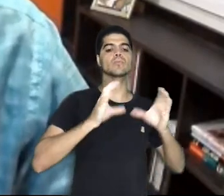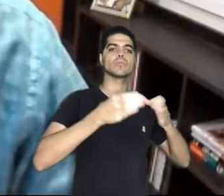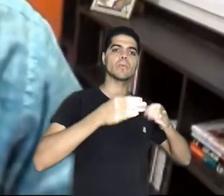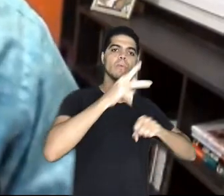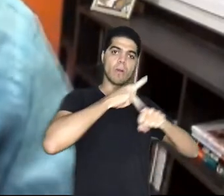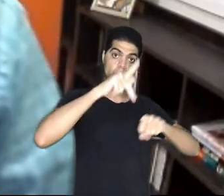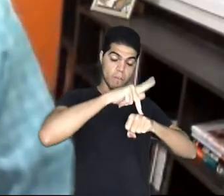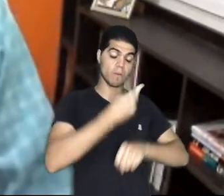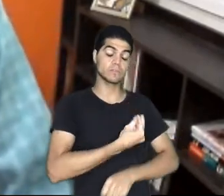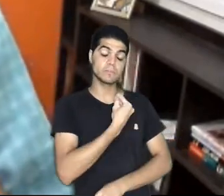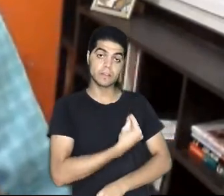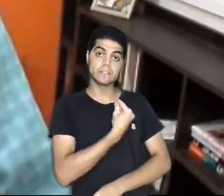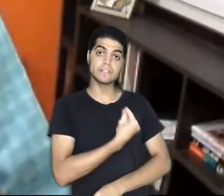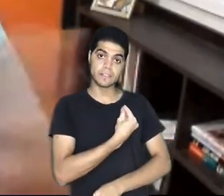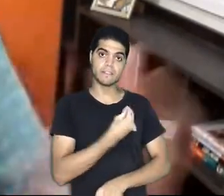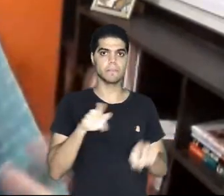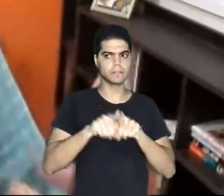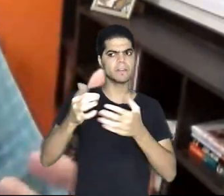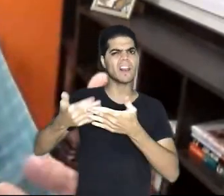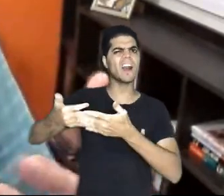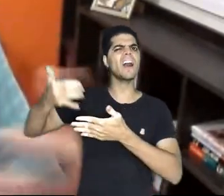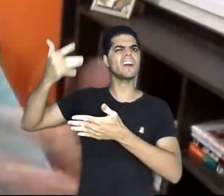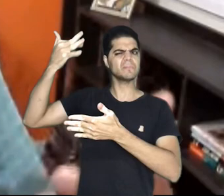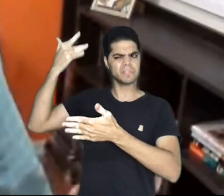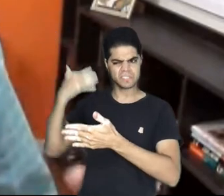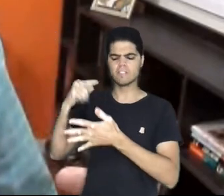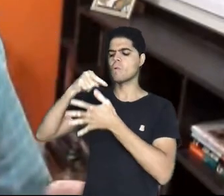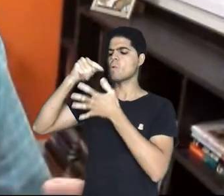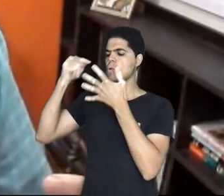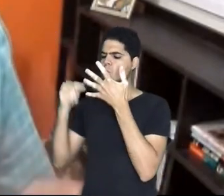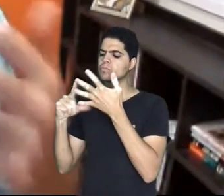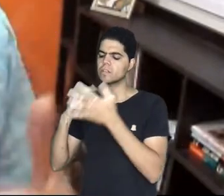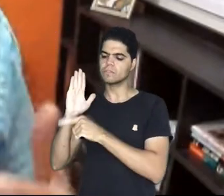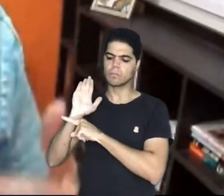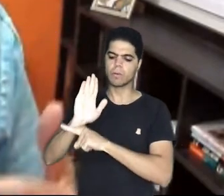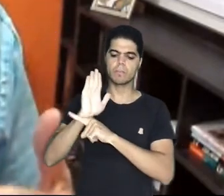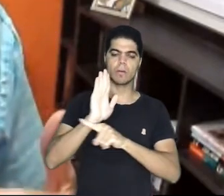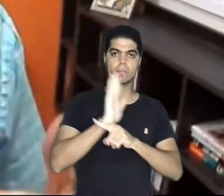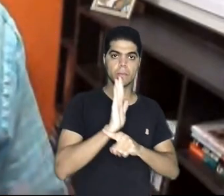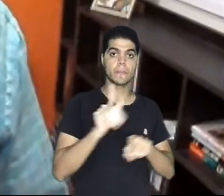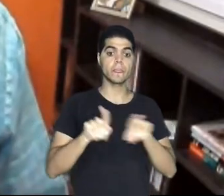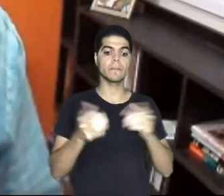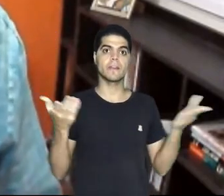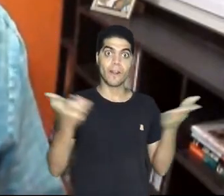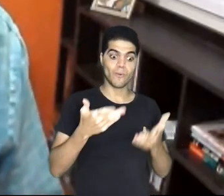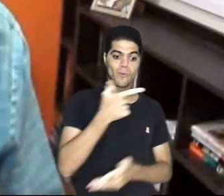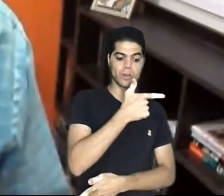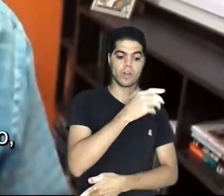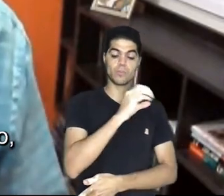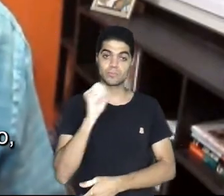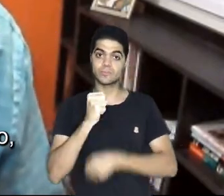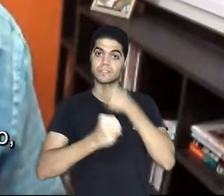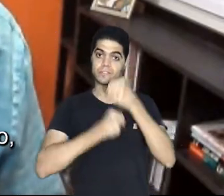país, elas também buscam no passado seus pontos de apoio e têm buscado nesse bicentenário, na